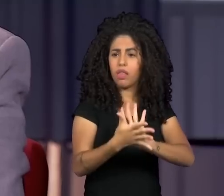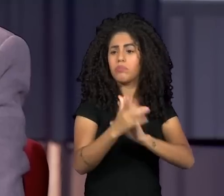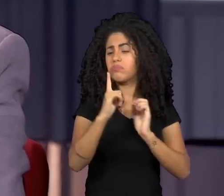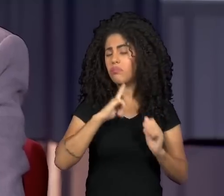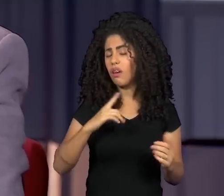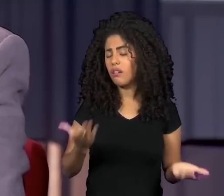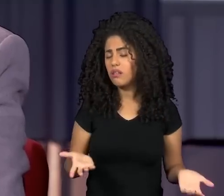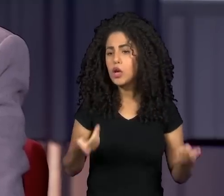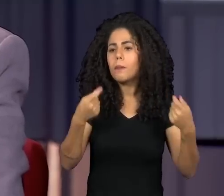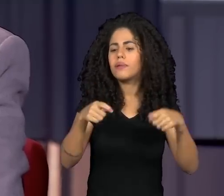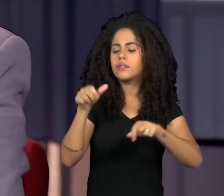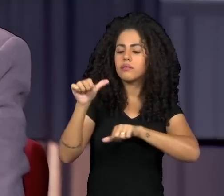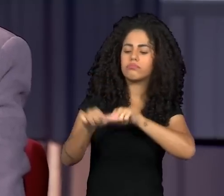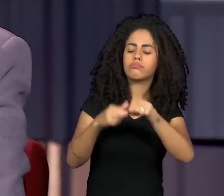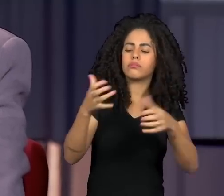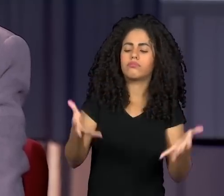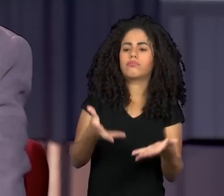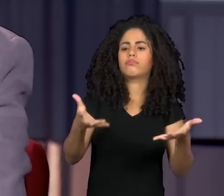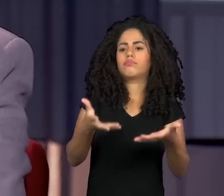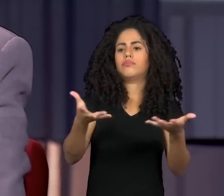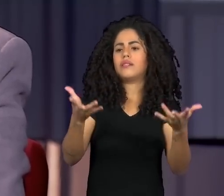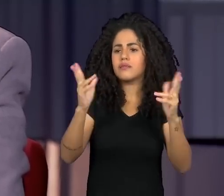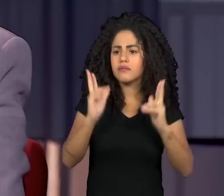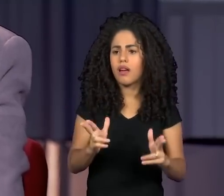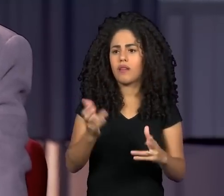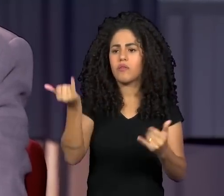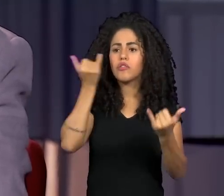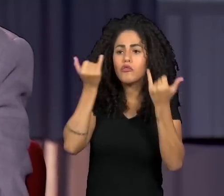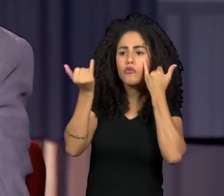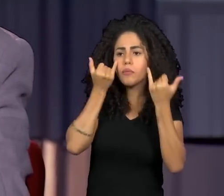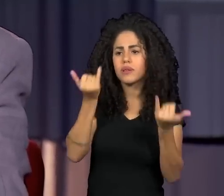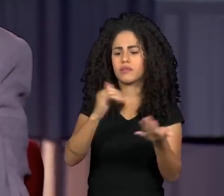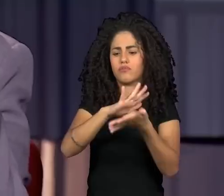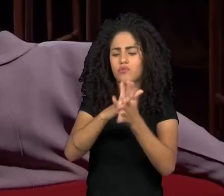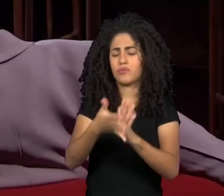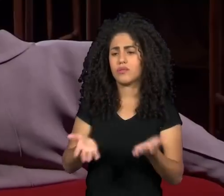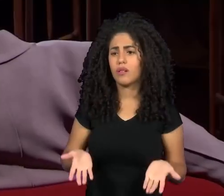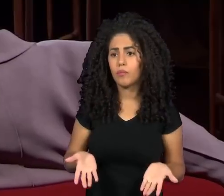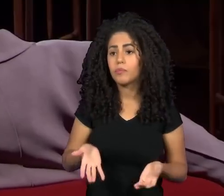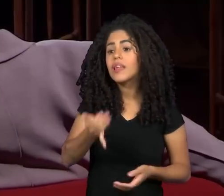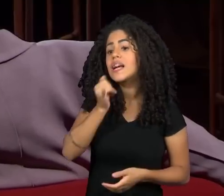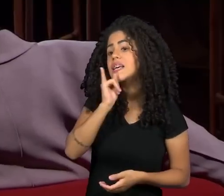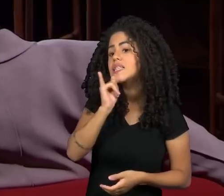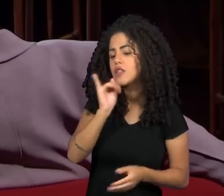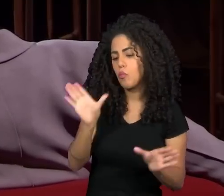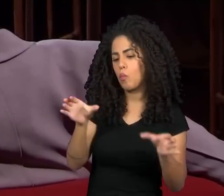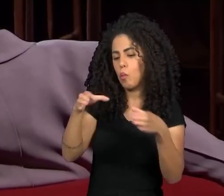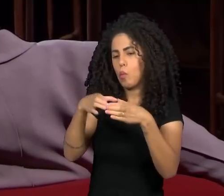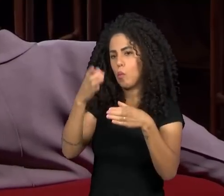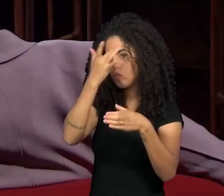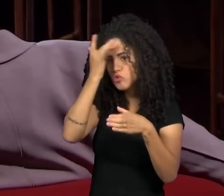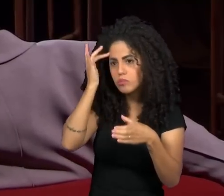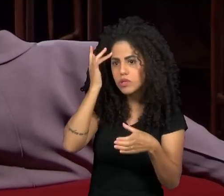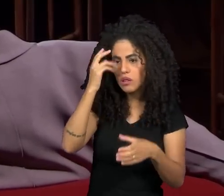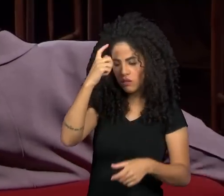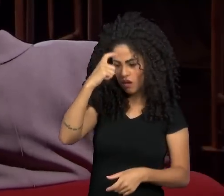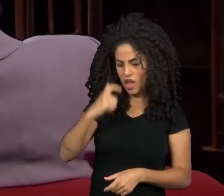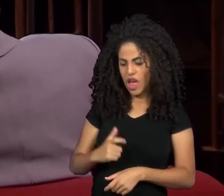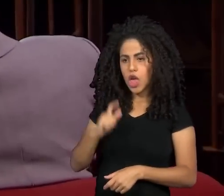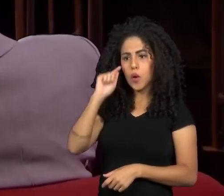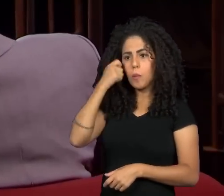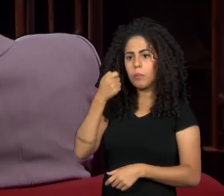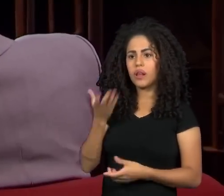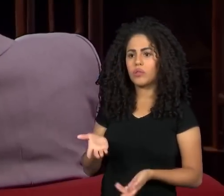ainda, para subverter todas essas estatísticas, todas essas questões. Por exemplo, tem uma galera, inclusive, que não me vê como negro, né? Porque eu